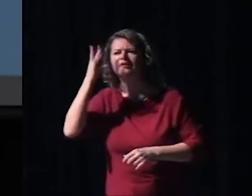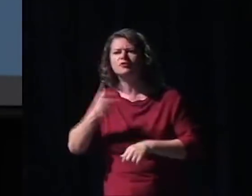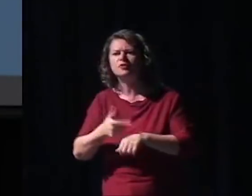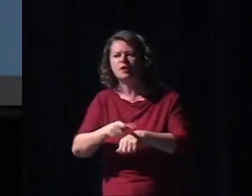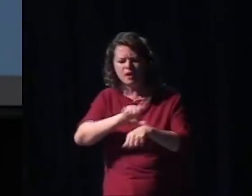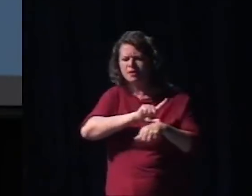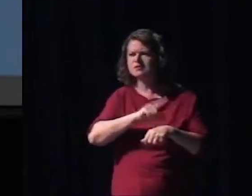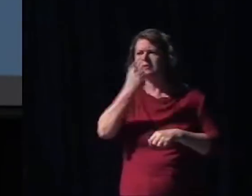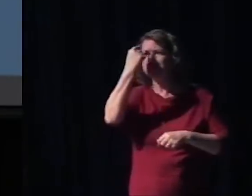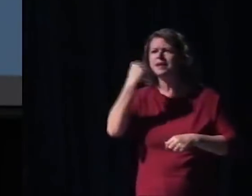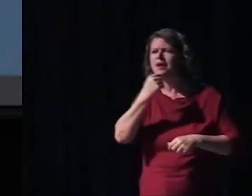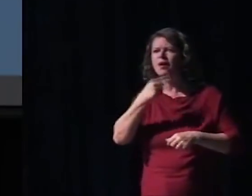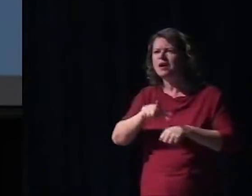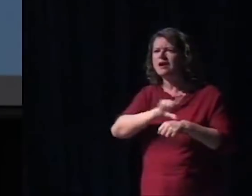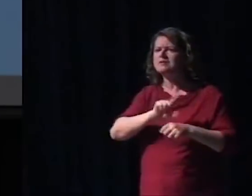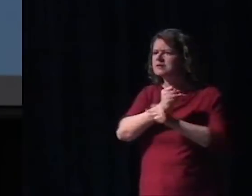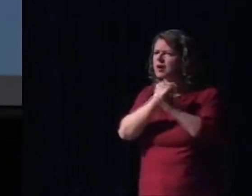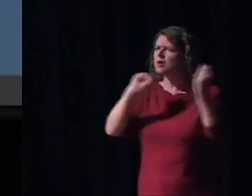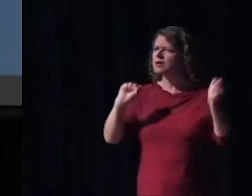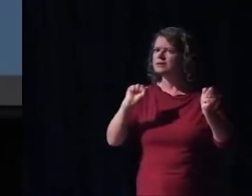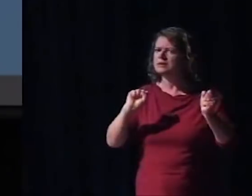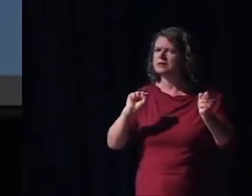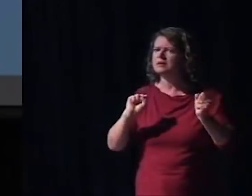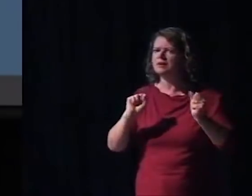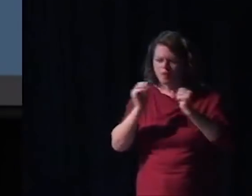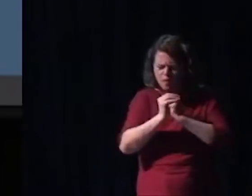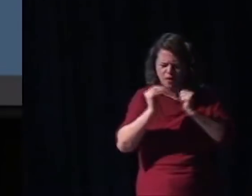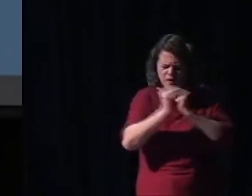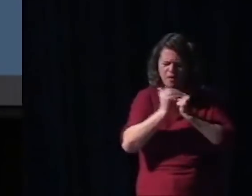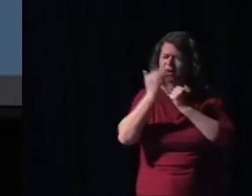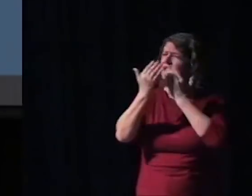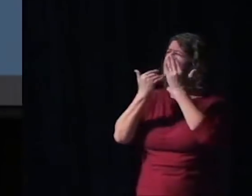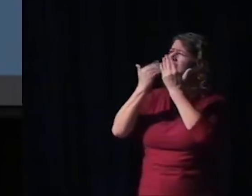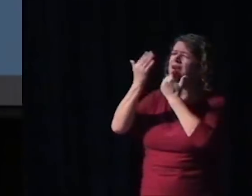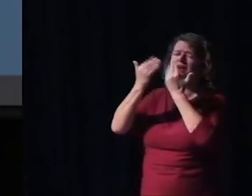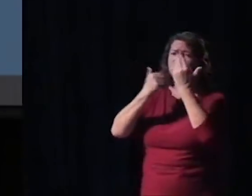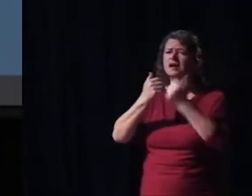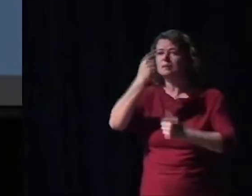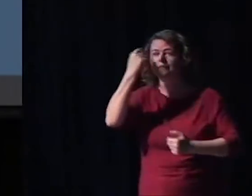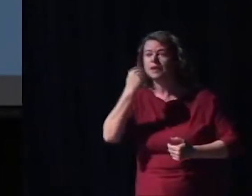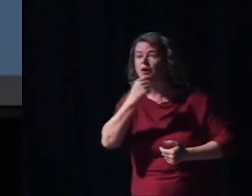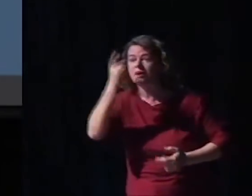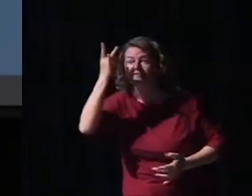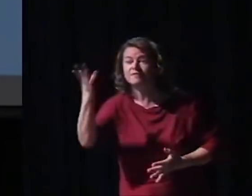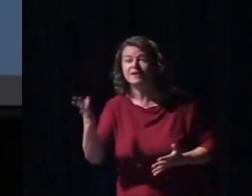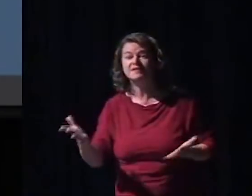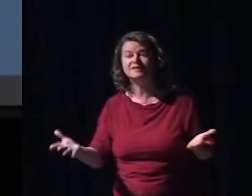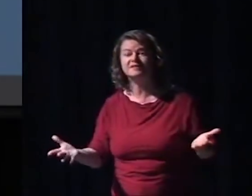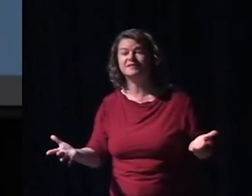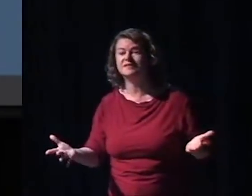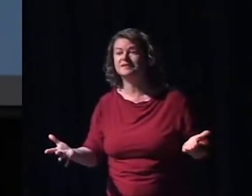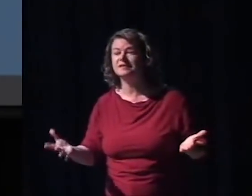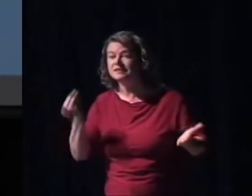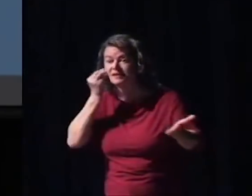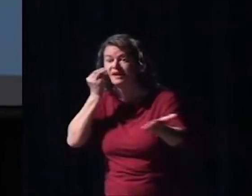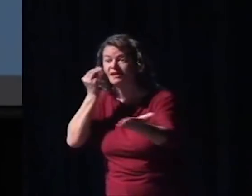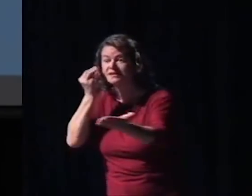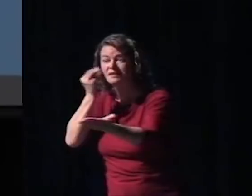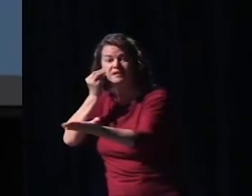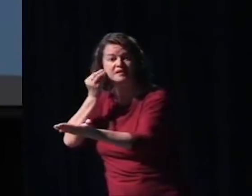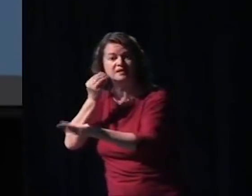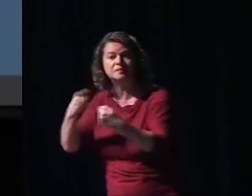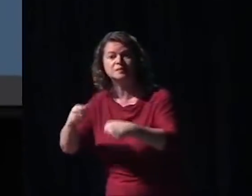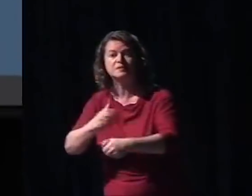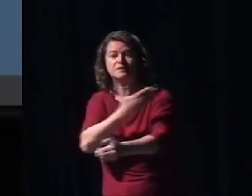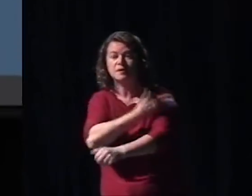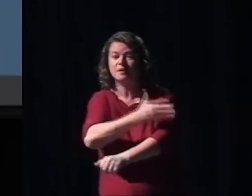ler 15 minutos da palavra de Deus, como é fácil você falar com Deus durante meia hora. É fácil, mas você tem que